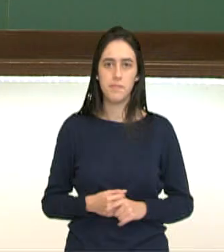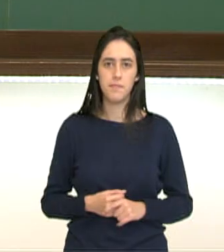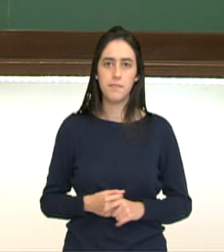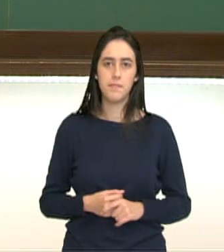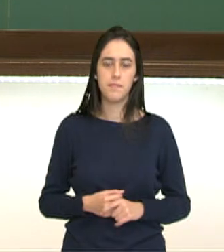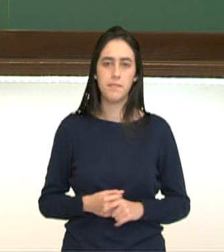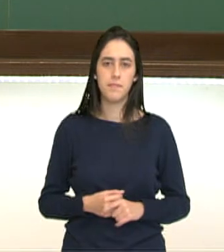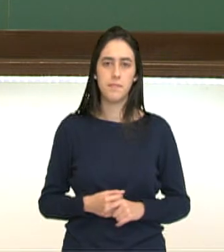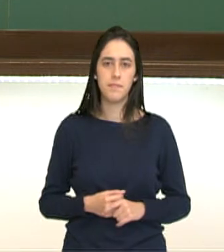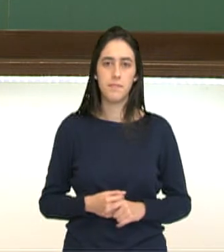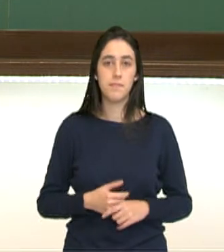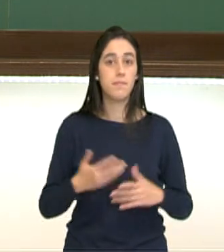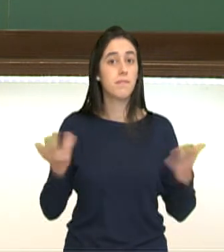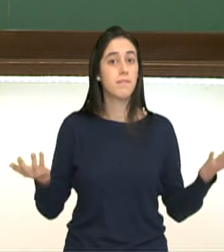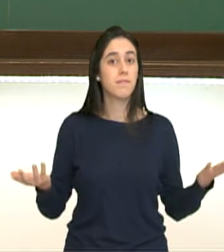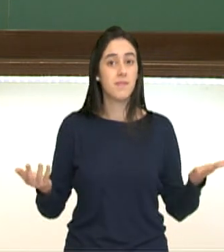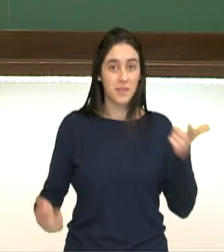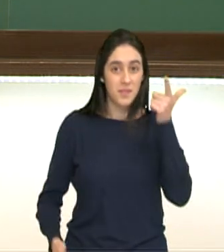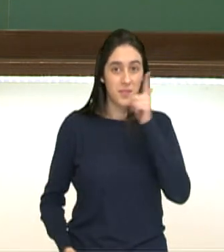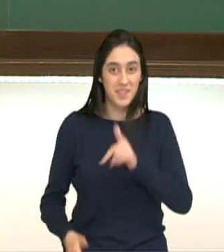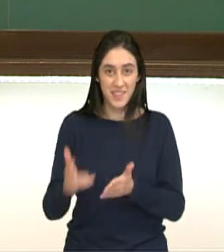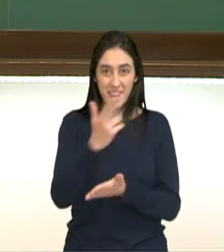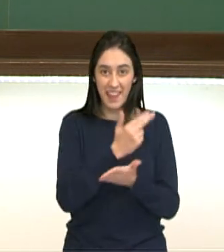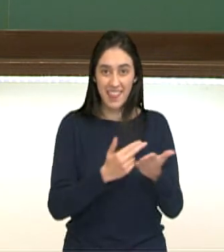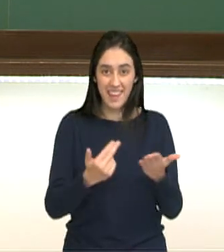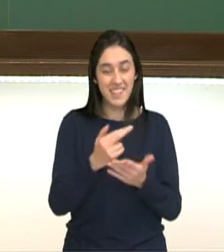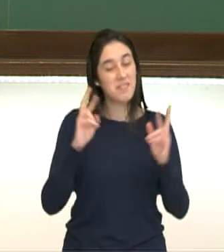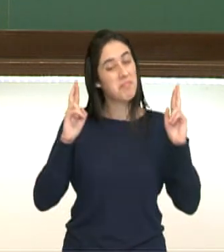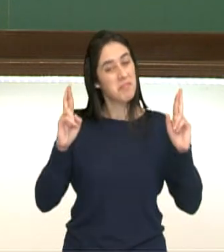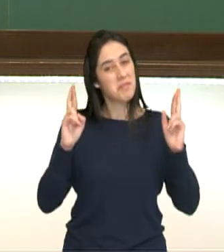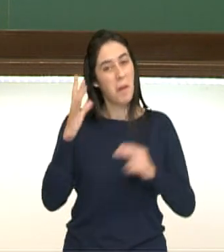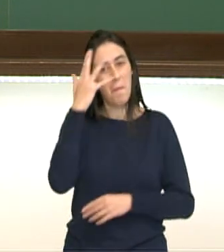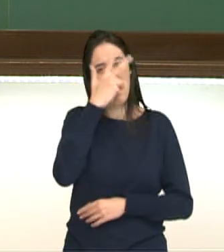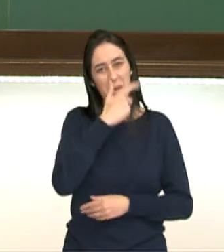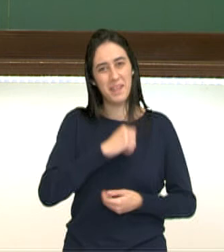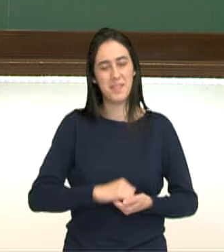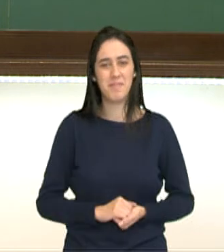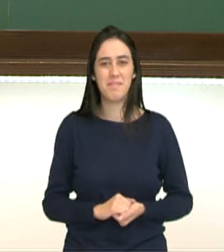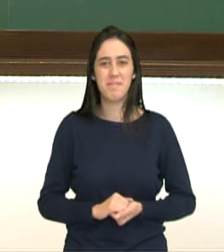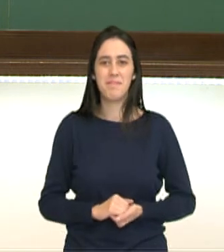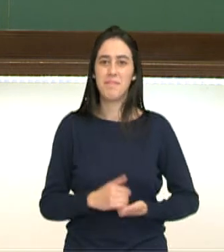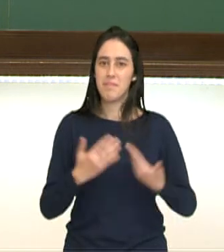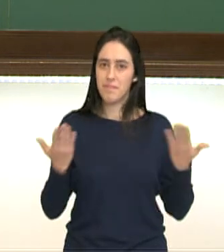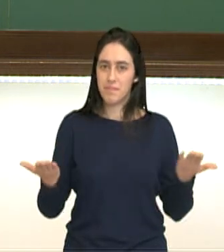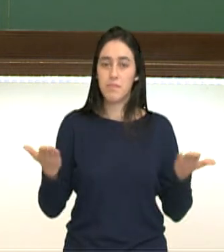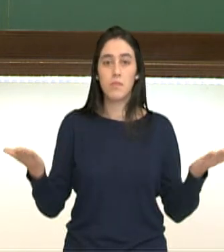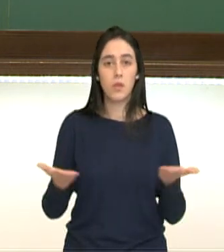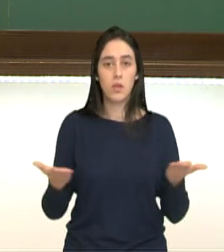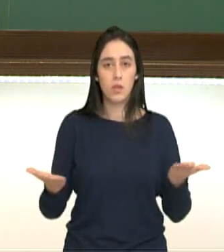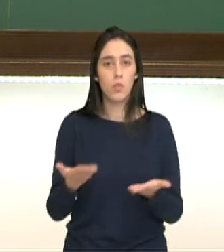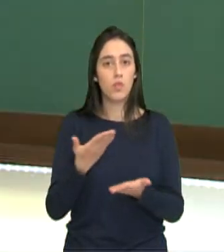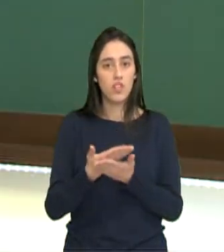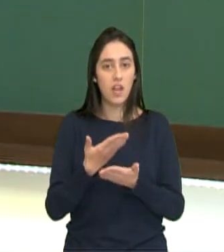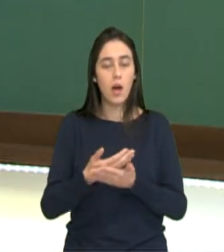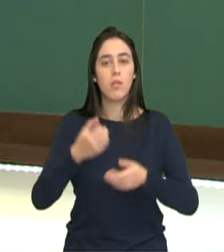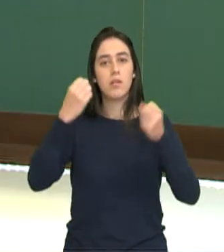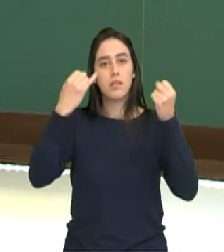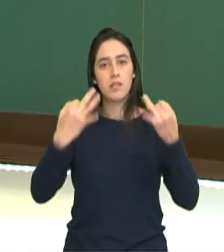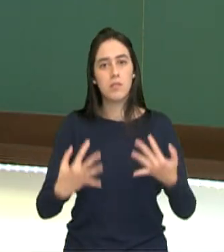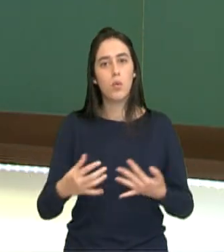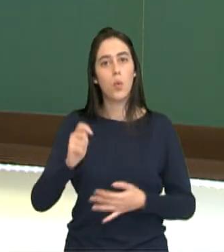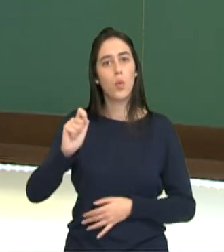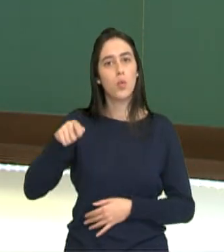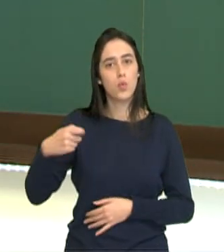E aí, pessoal, como é que ficou o desenho? Espero que tenha ficado bem bonito. Gente, Na aula de hoje, então, a gente trabalhou